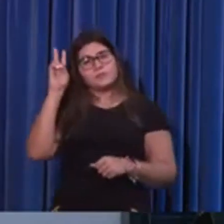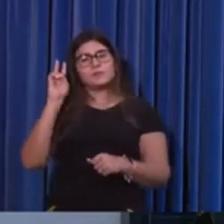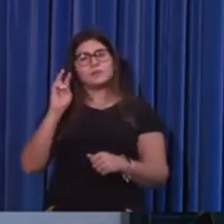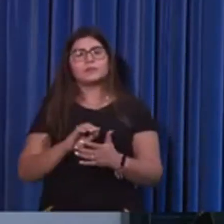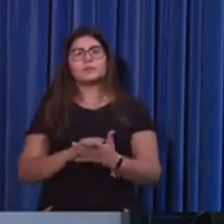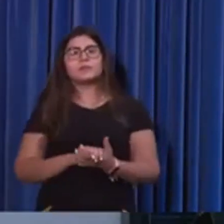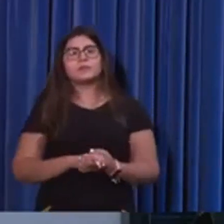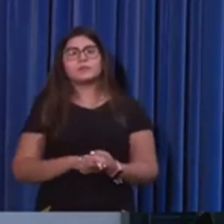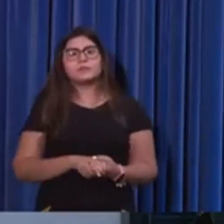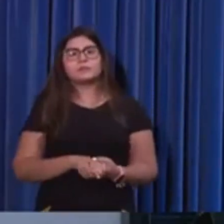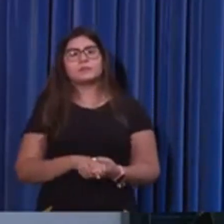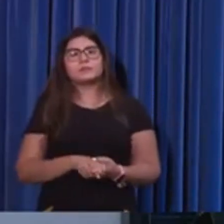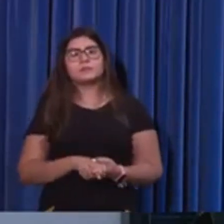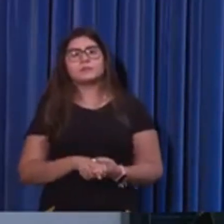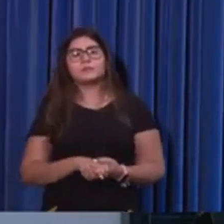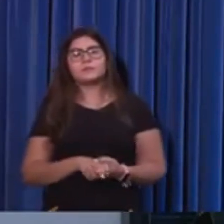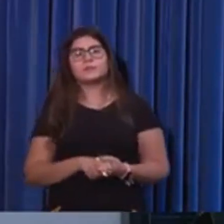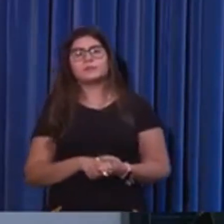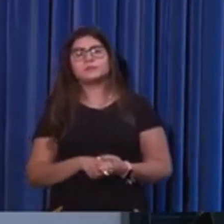Entende-se por